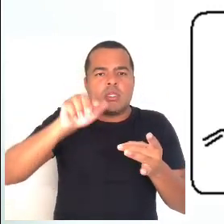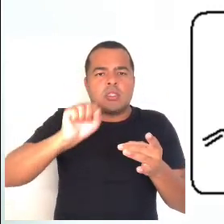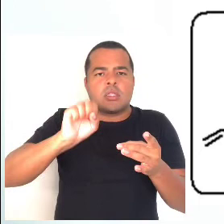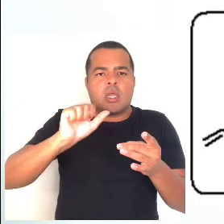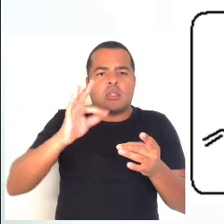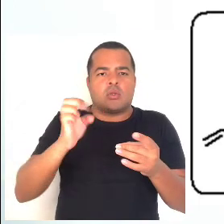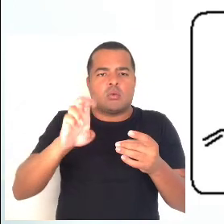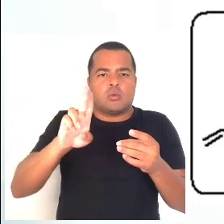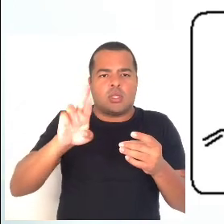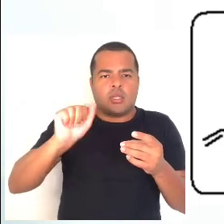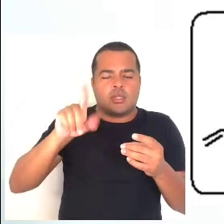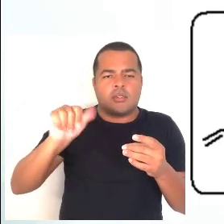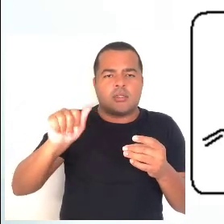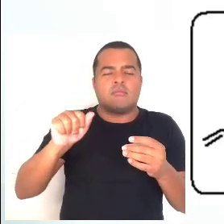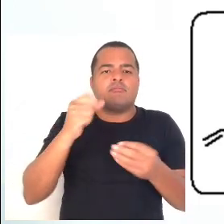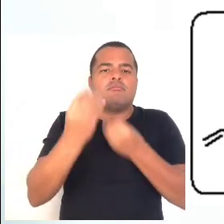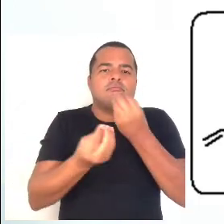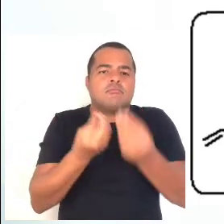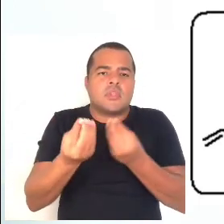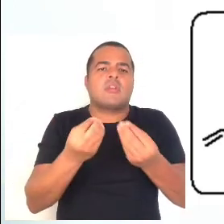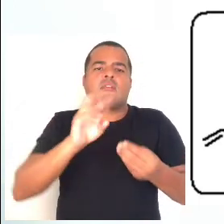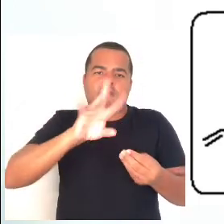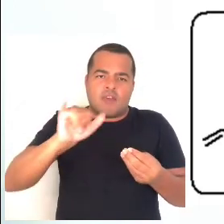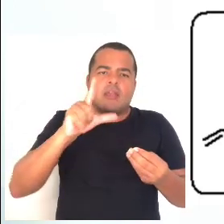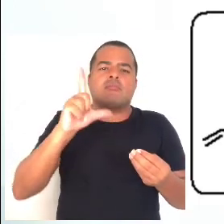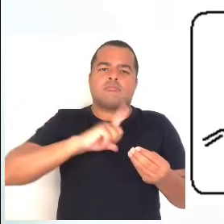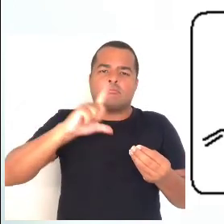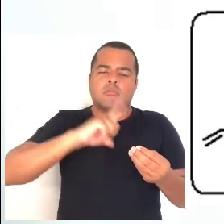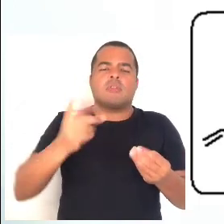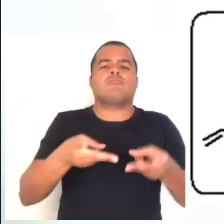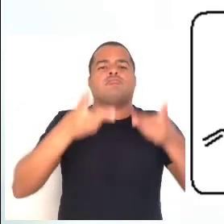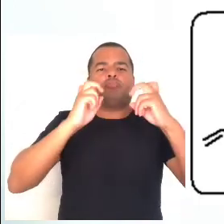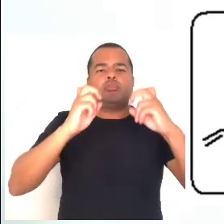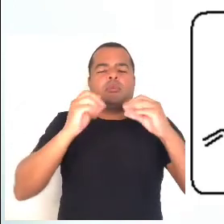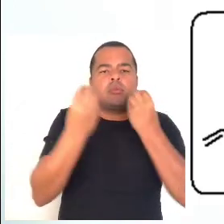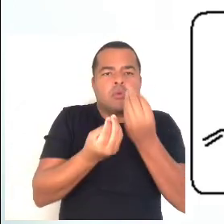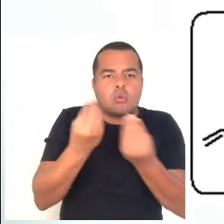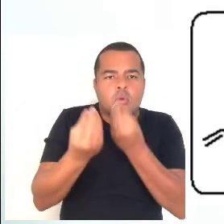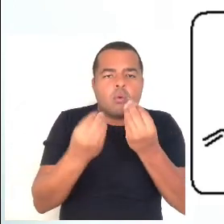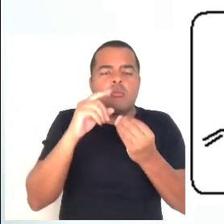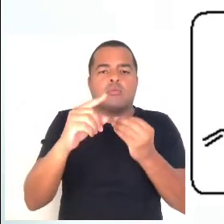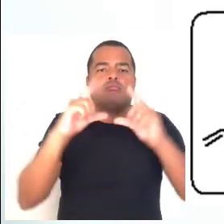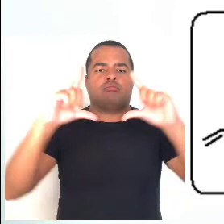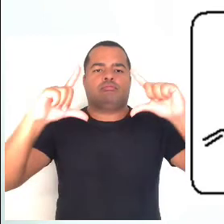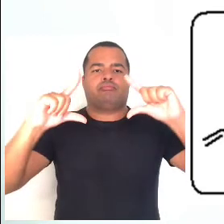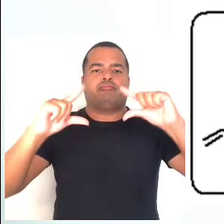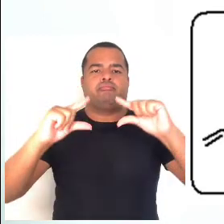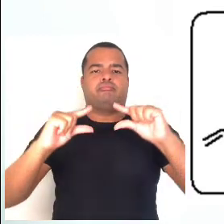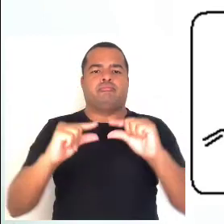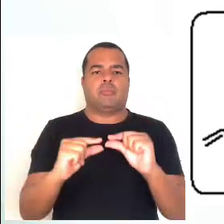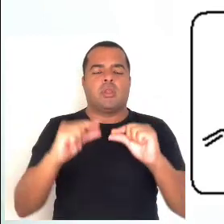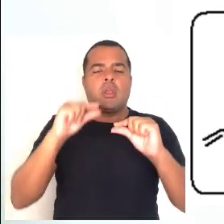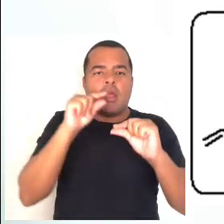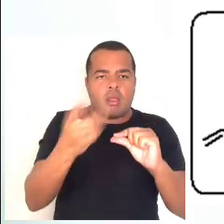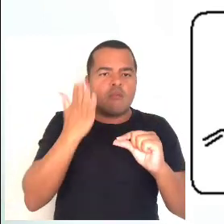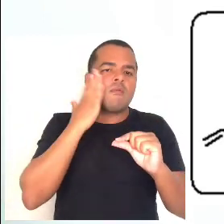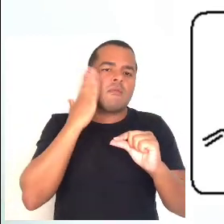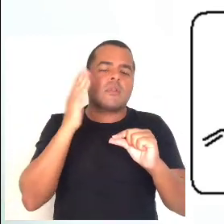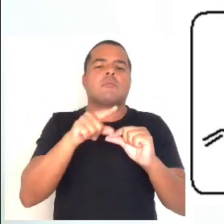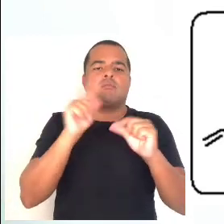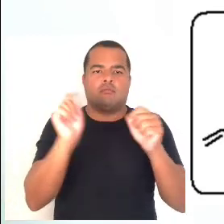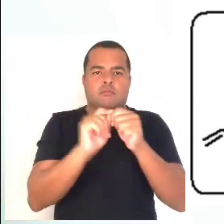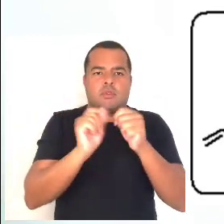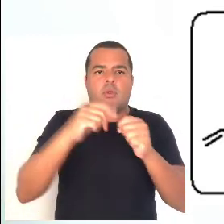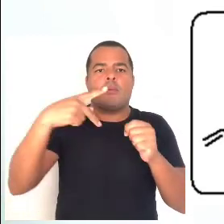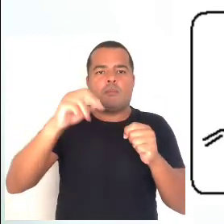aí insaturada, em que você vai ter aí uma diminuição dessa insaturação da cadeia e, consequentemente,